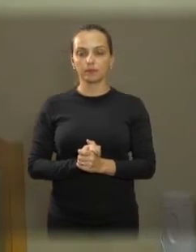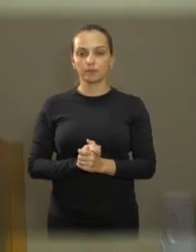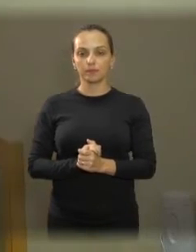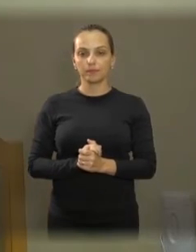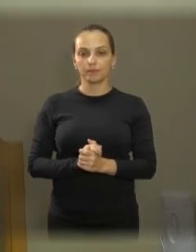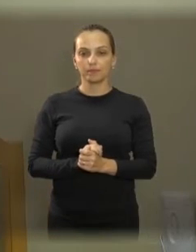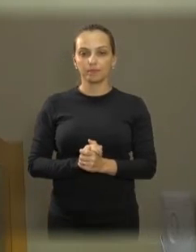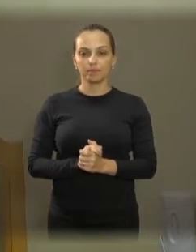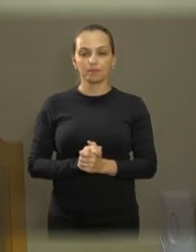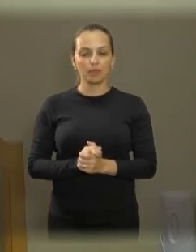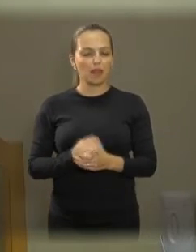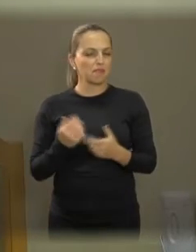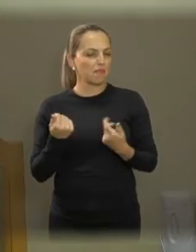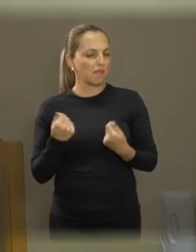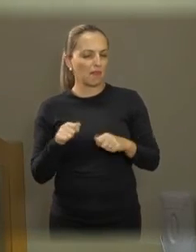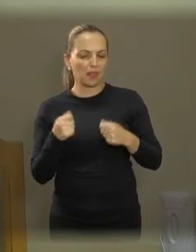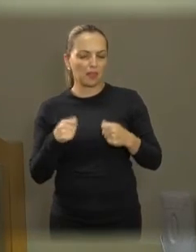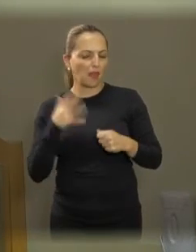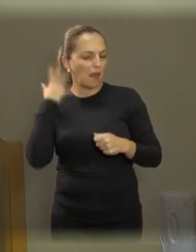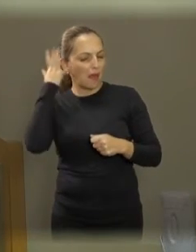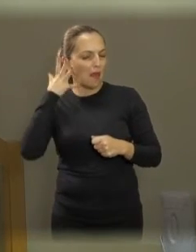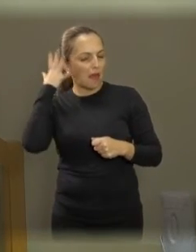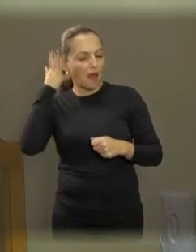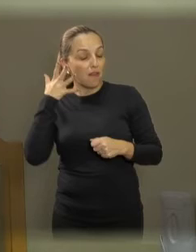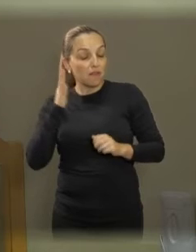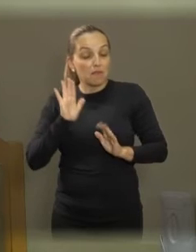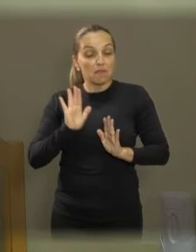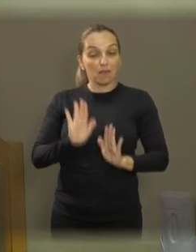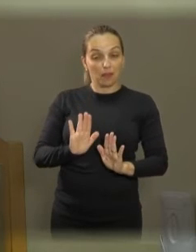Acho que não precisava, né? Mas, enfim.